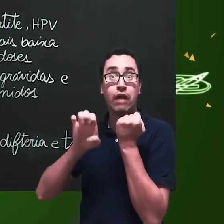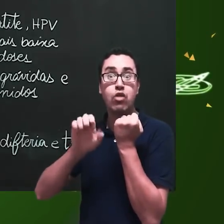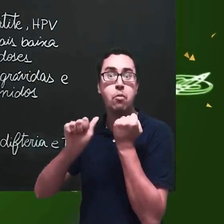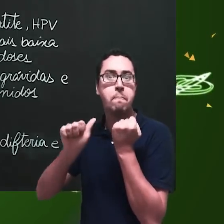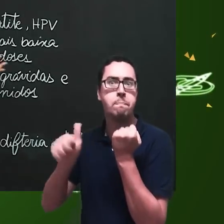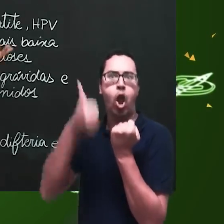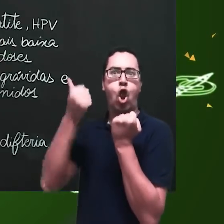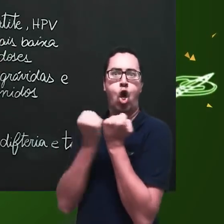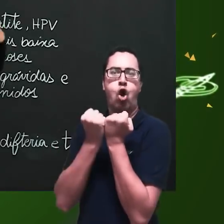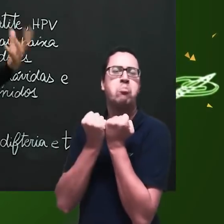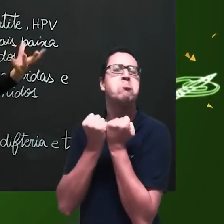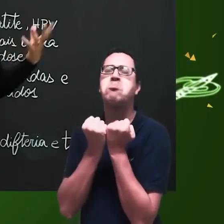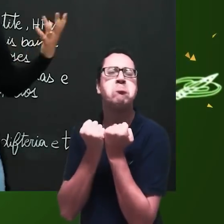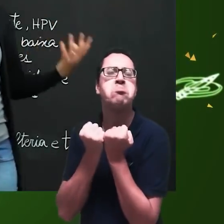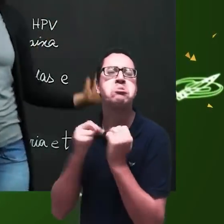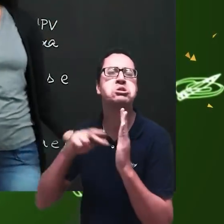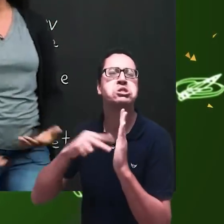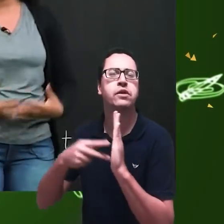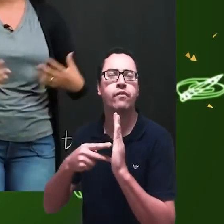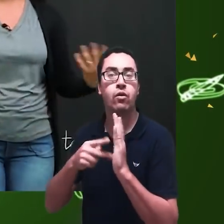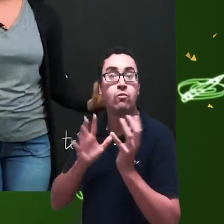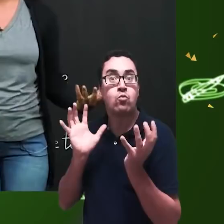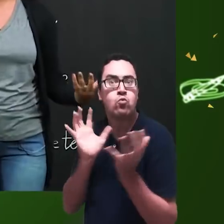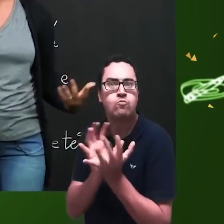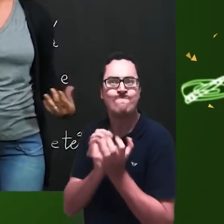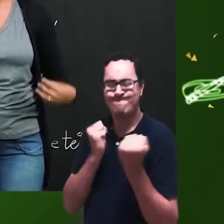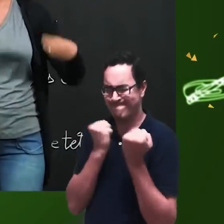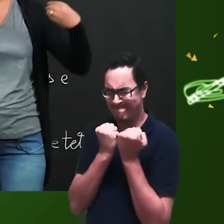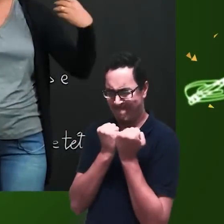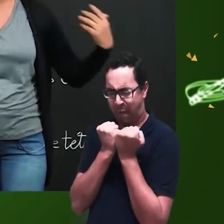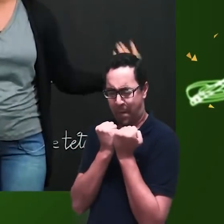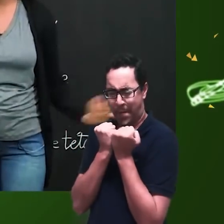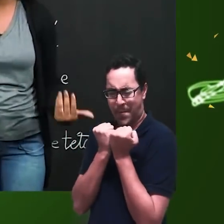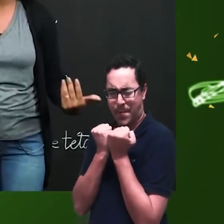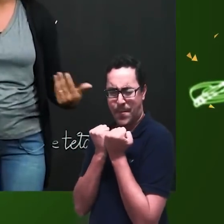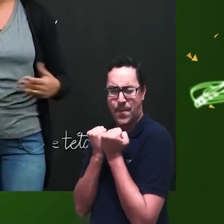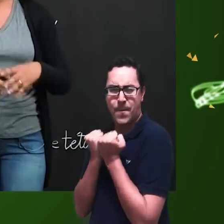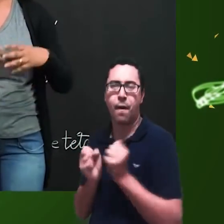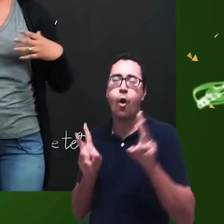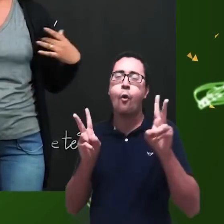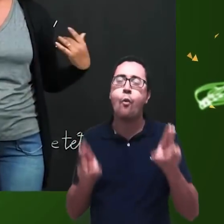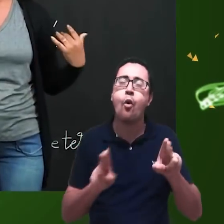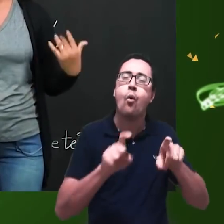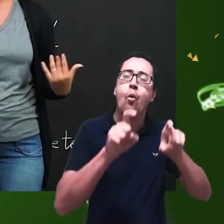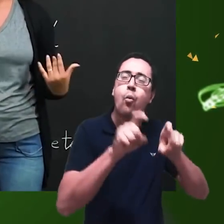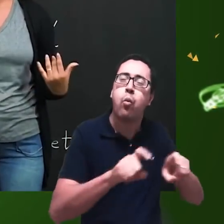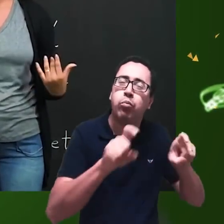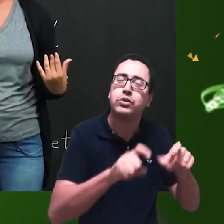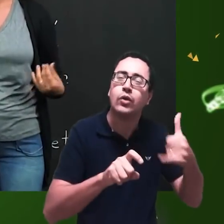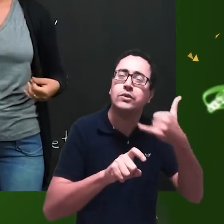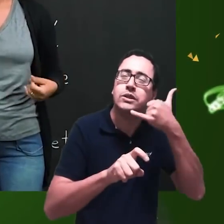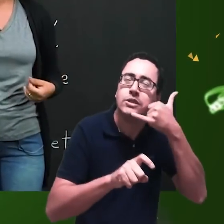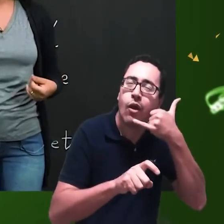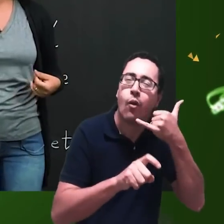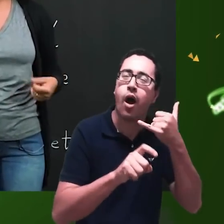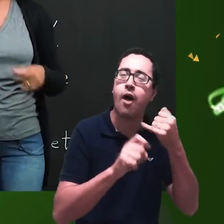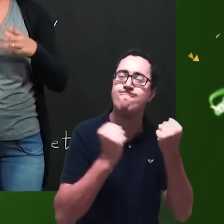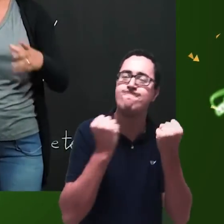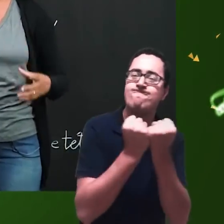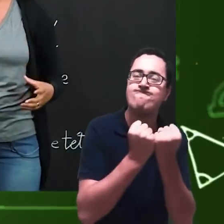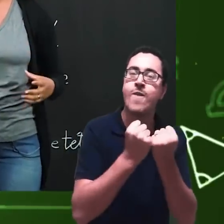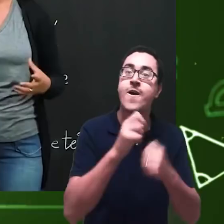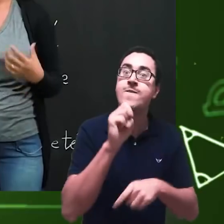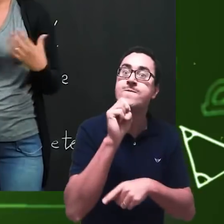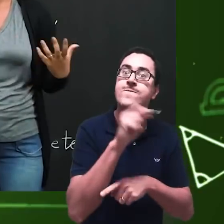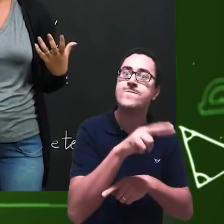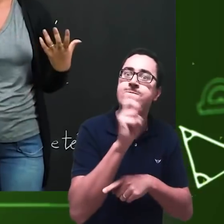é o pacote, é o conjunto de defesas do nosso corpo. Sabe assim, aqueles antivírus, aquele pacote de defesa que todo